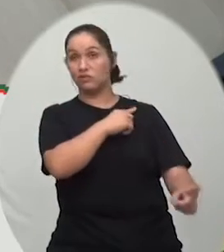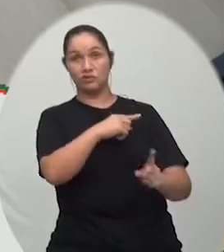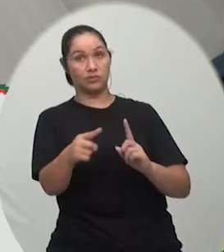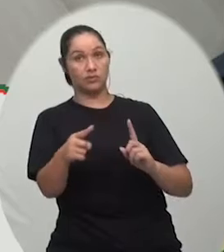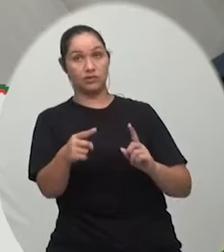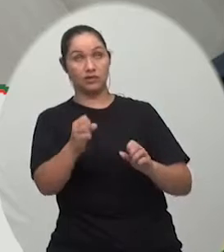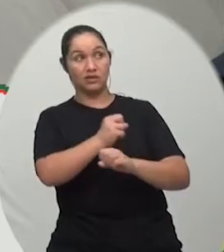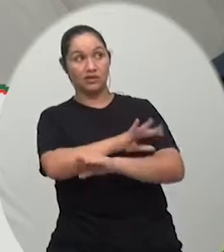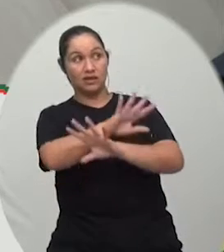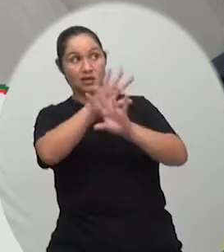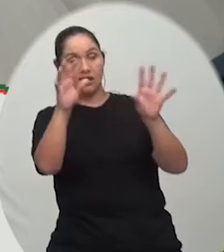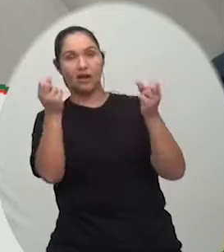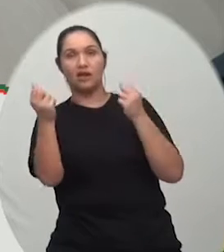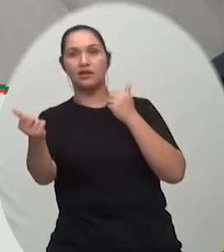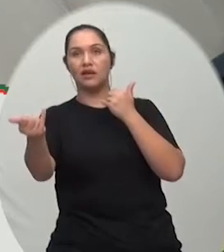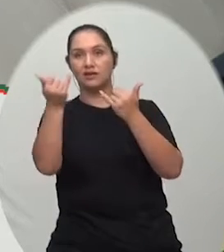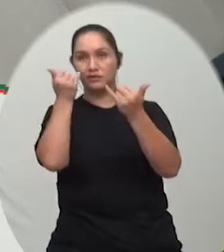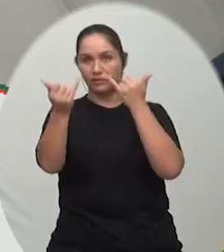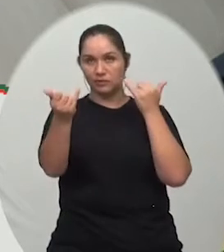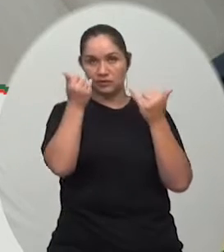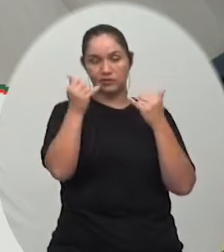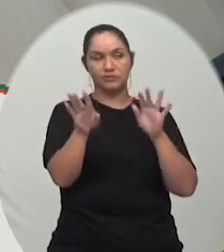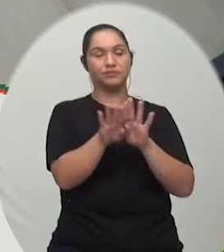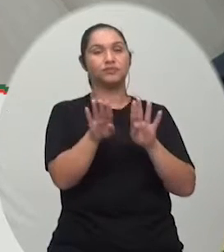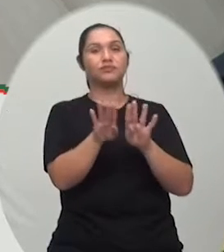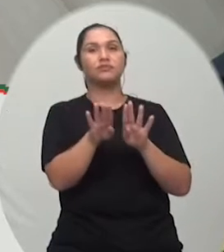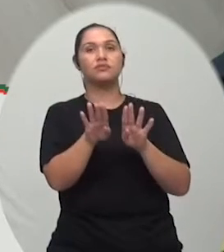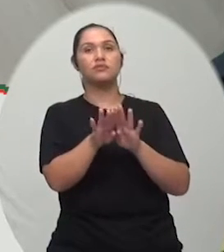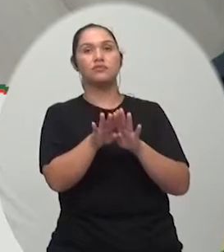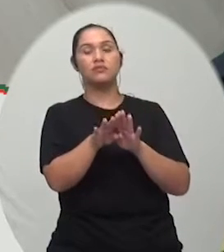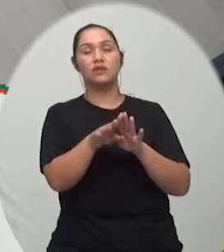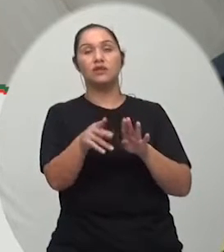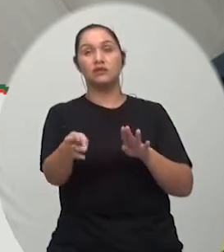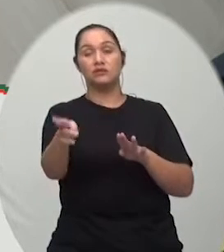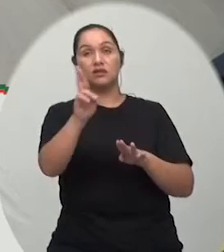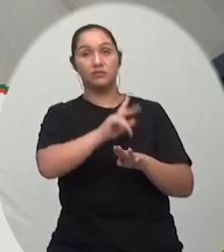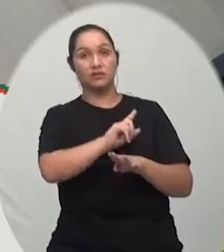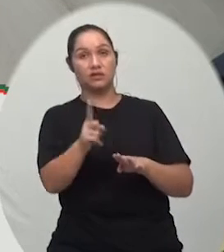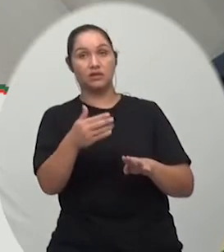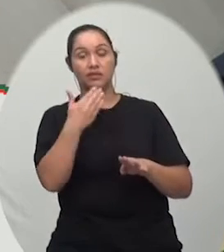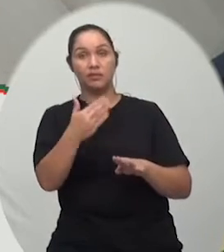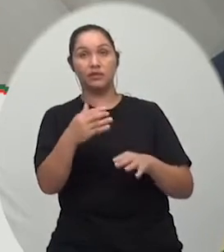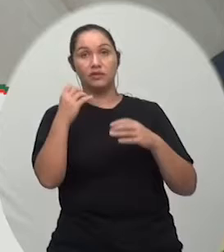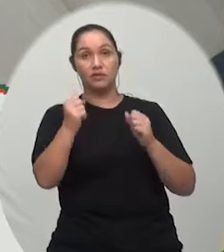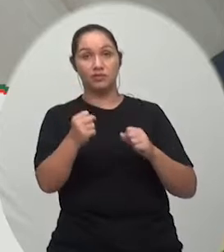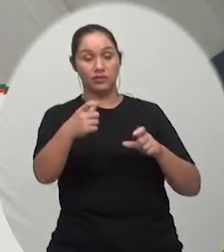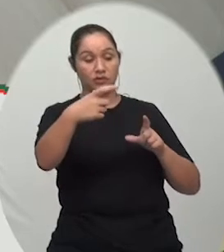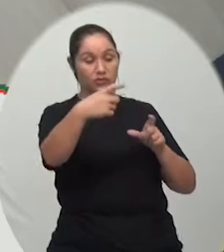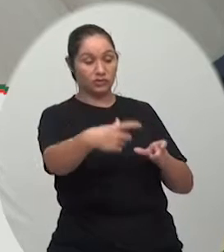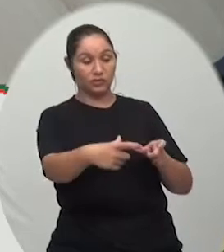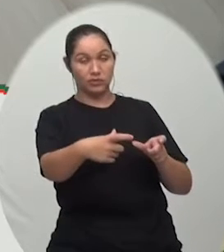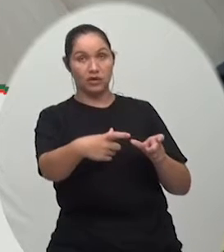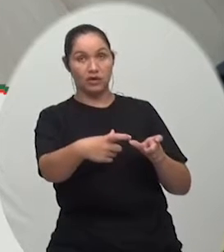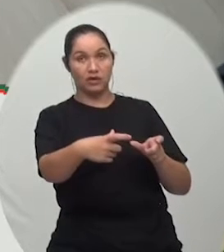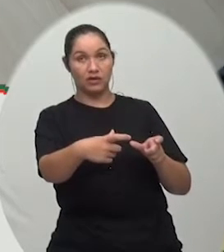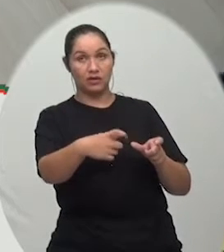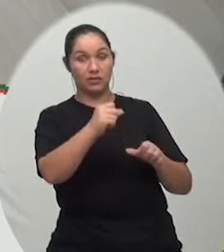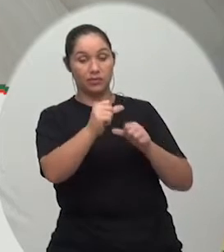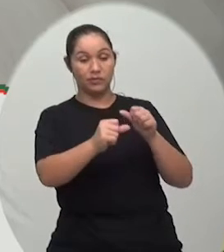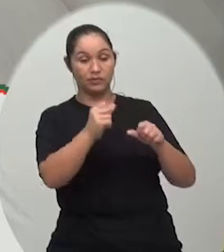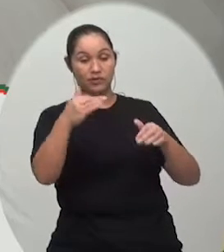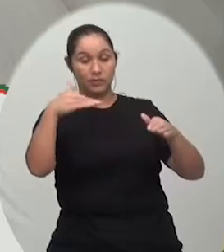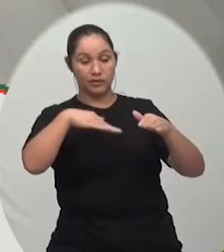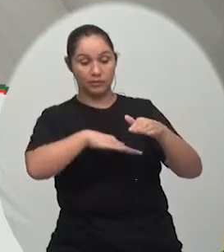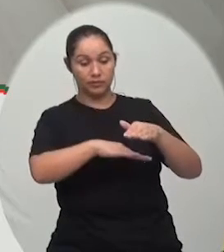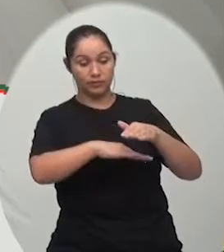usuários? Segundo, em caso negativo, existe a possibilidade de transformar a área em estacionamento ou em pista de rolamento